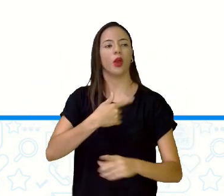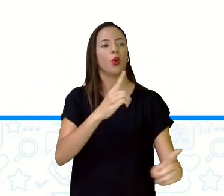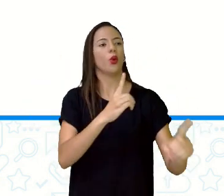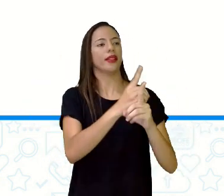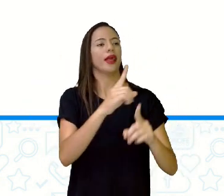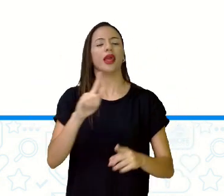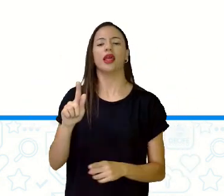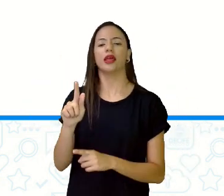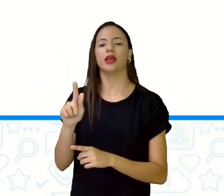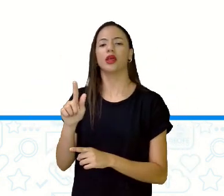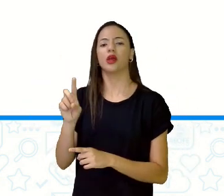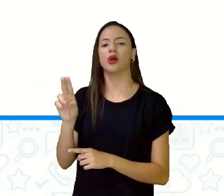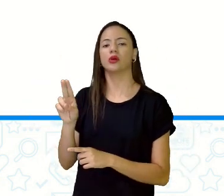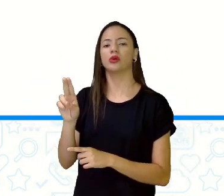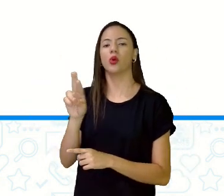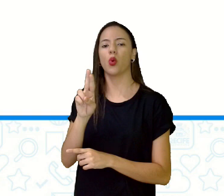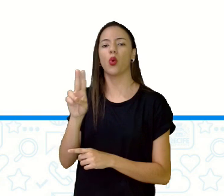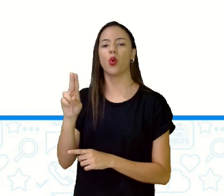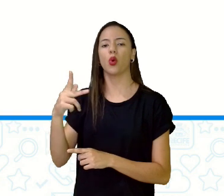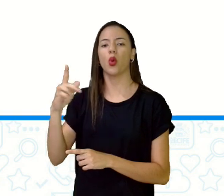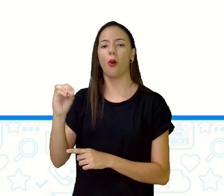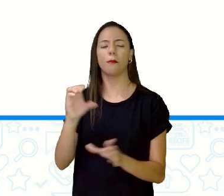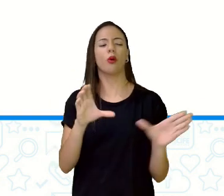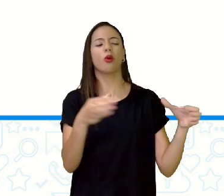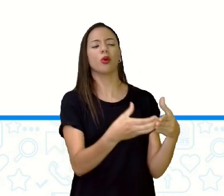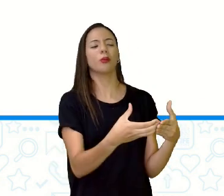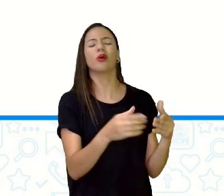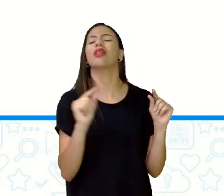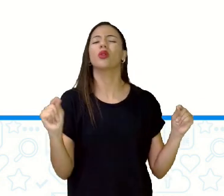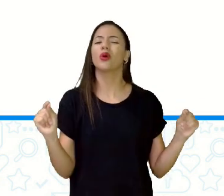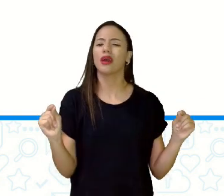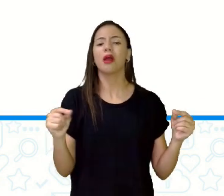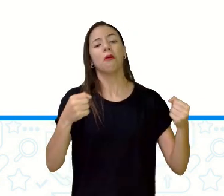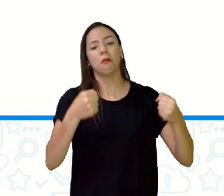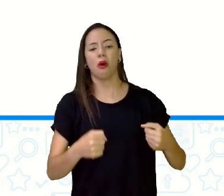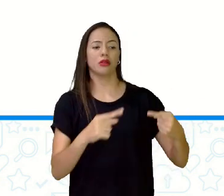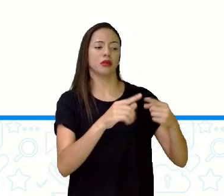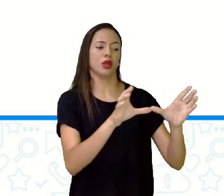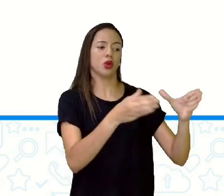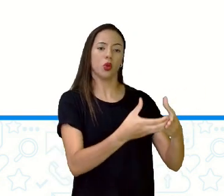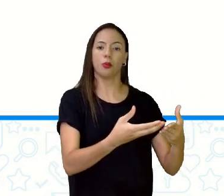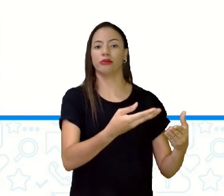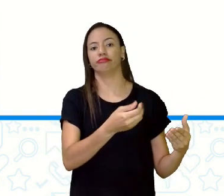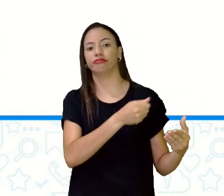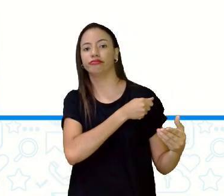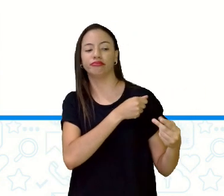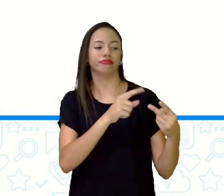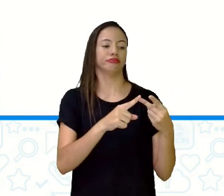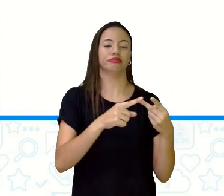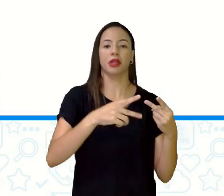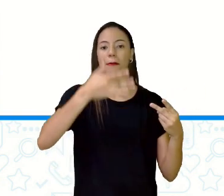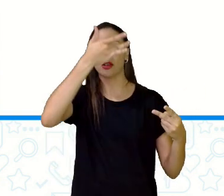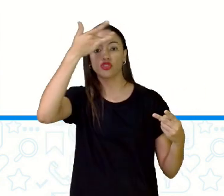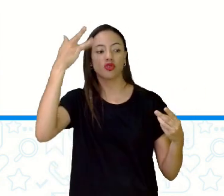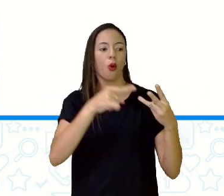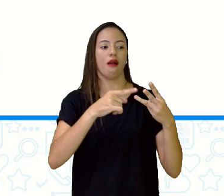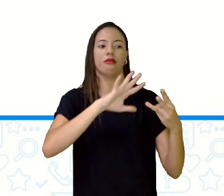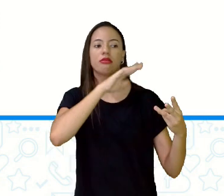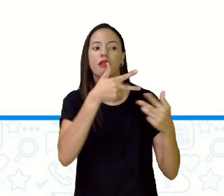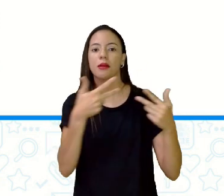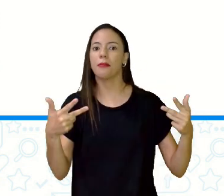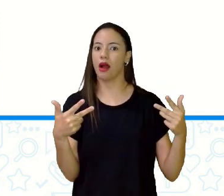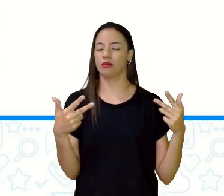grupo. Grupo de quê? Pode ser grupo de pessoas, pode ser grupo de estudantes, pode ser grupo de animais,